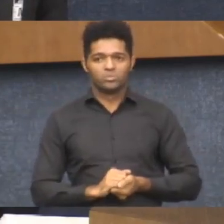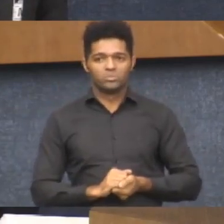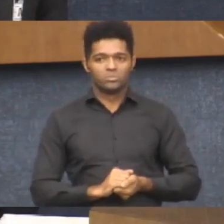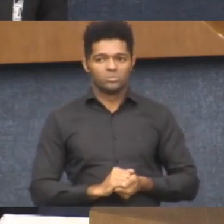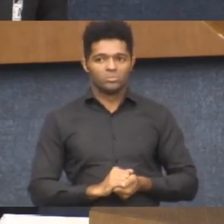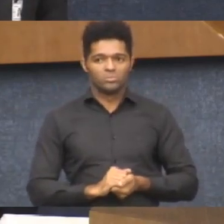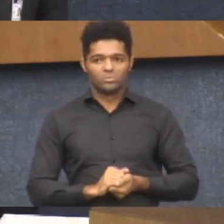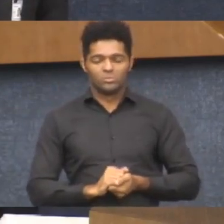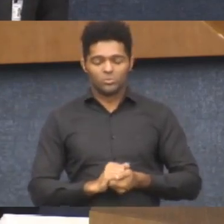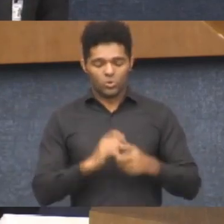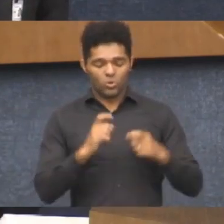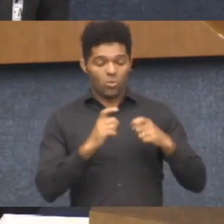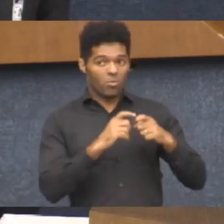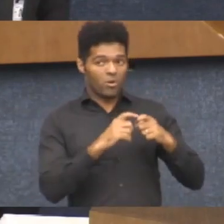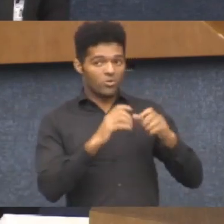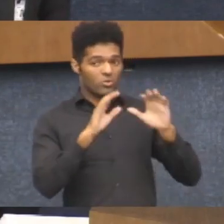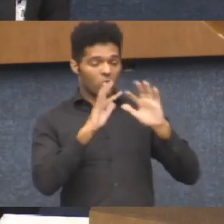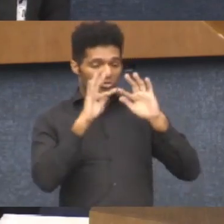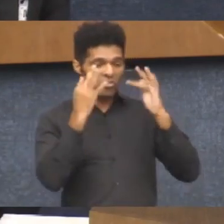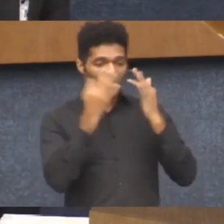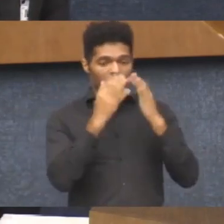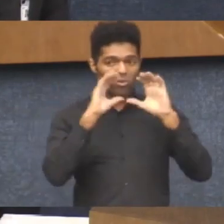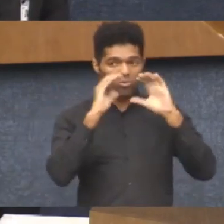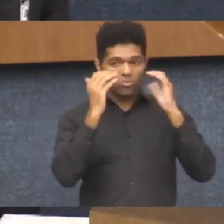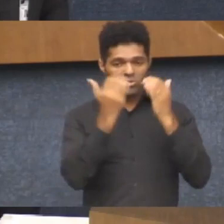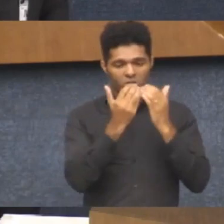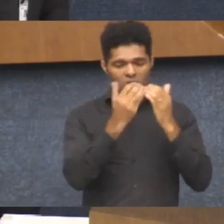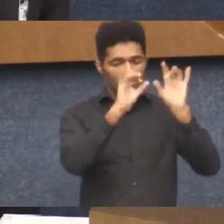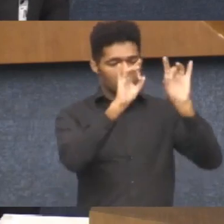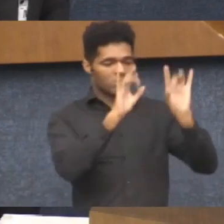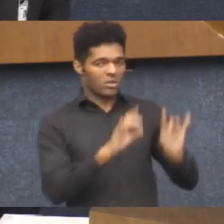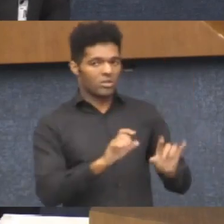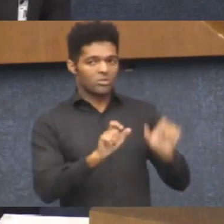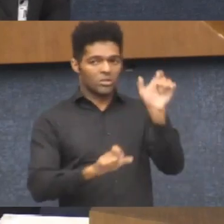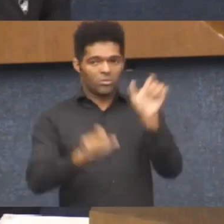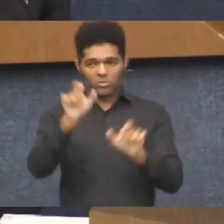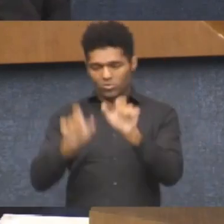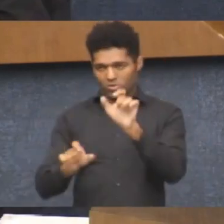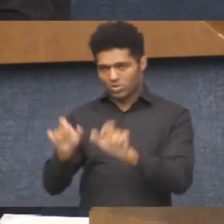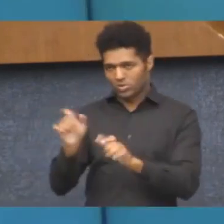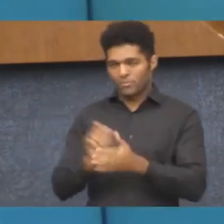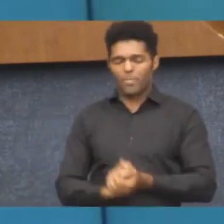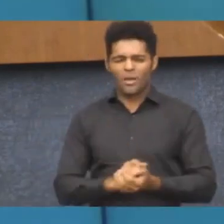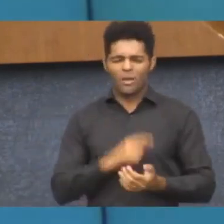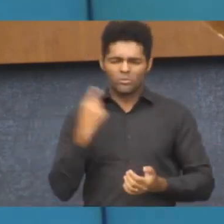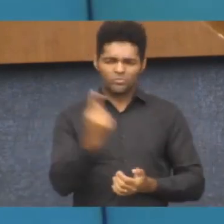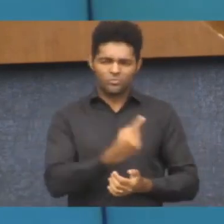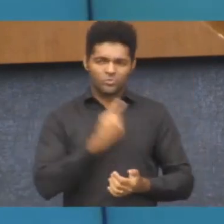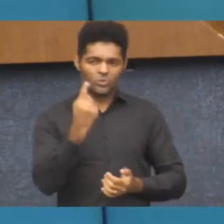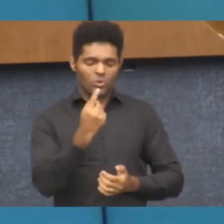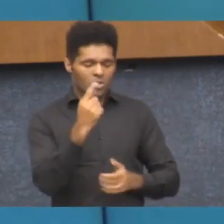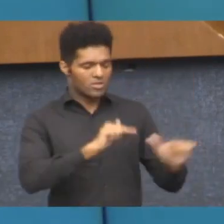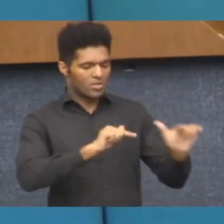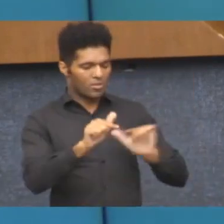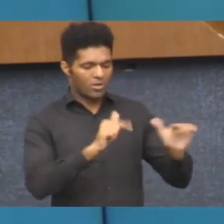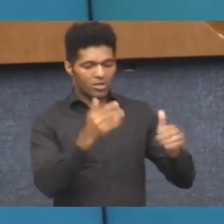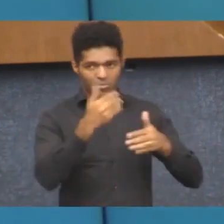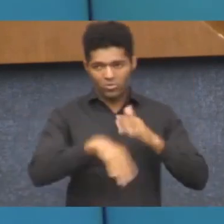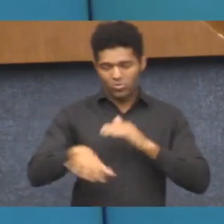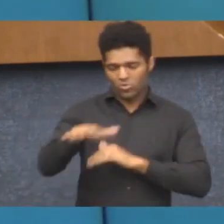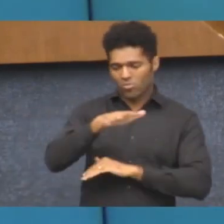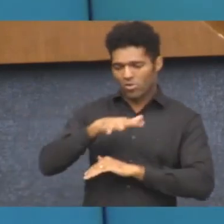O médico de família e comunidade, ele é um especialista em pessoas. Olha, a gente atua dentro de